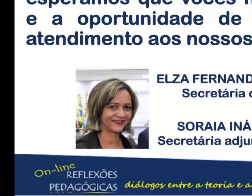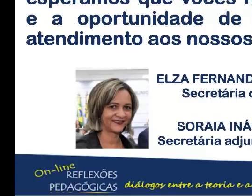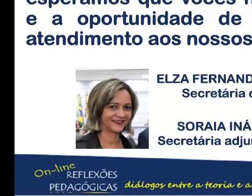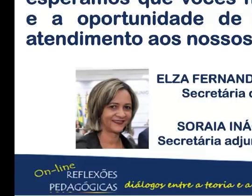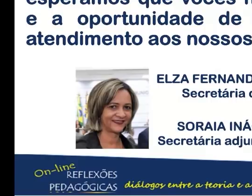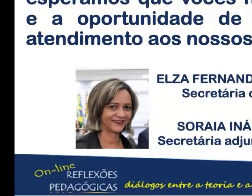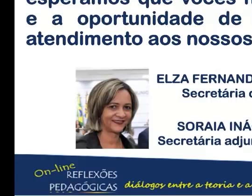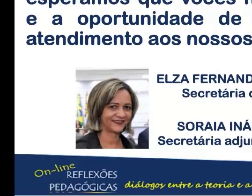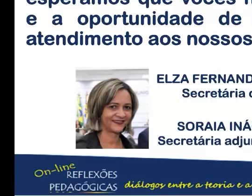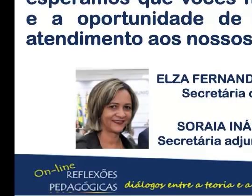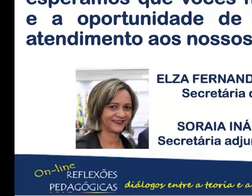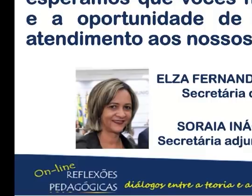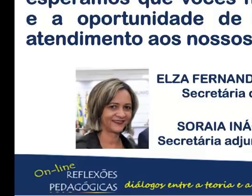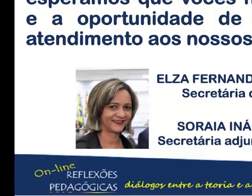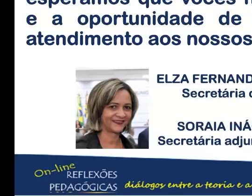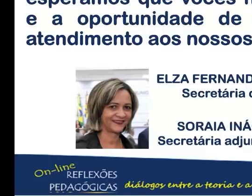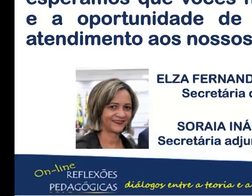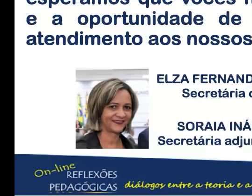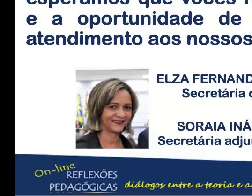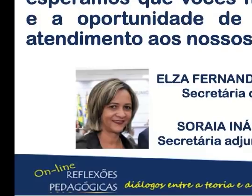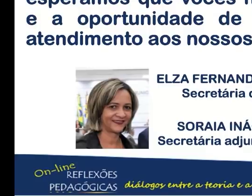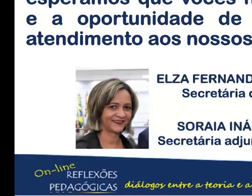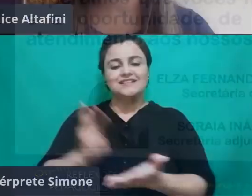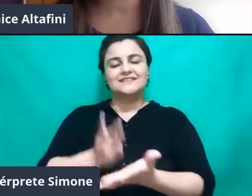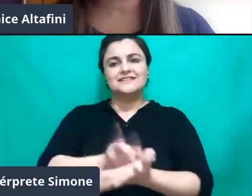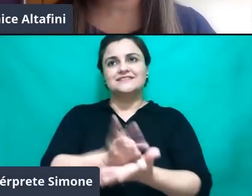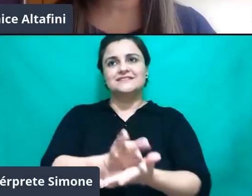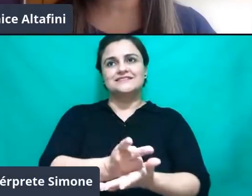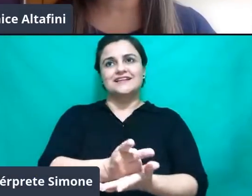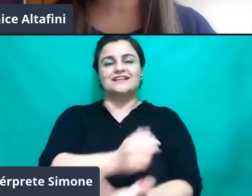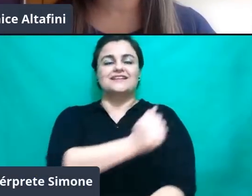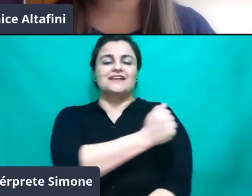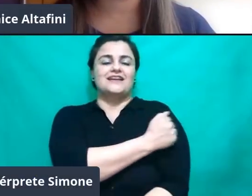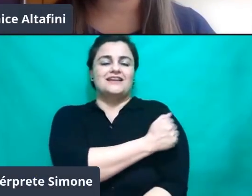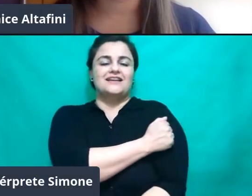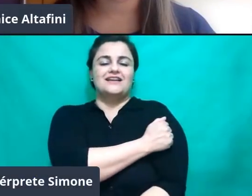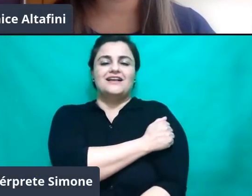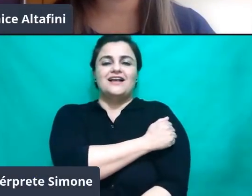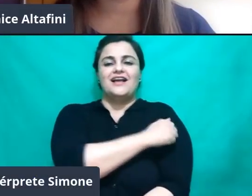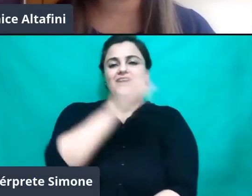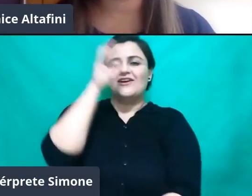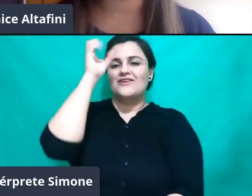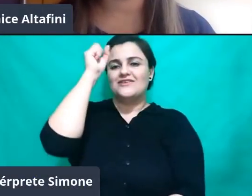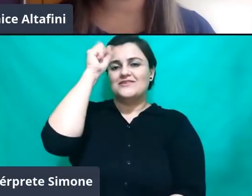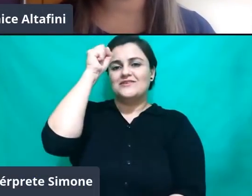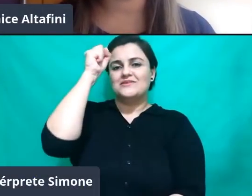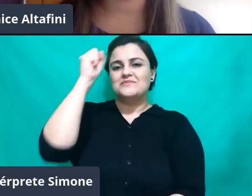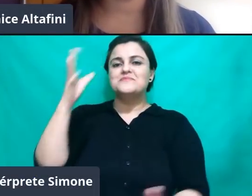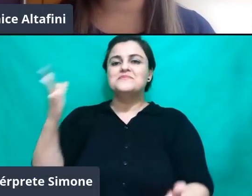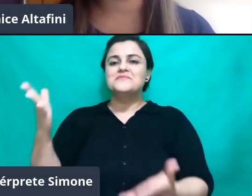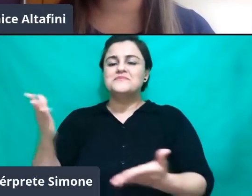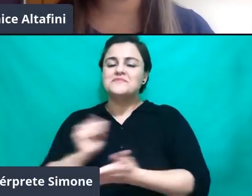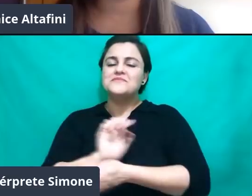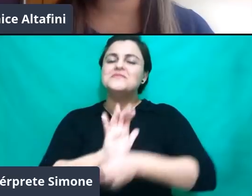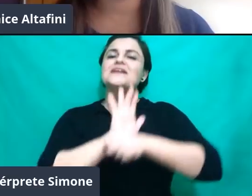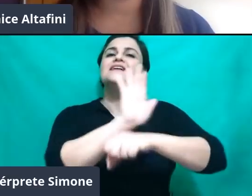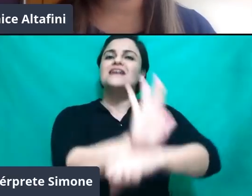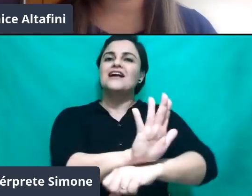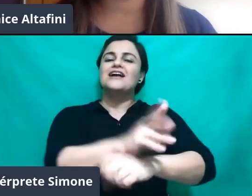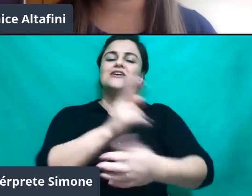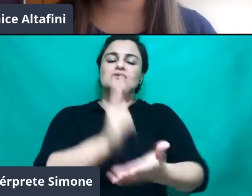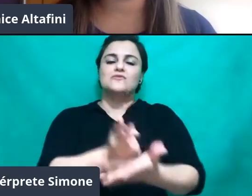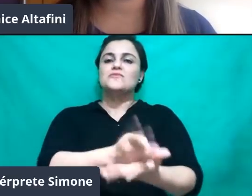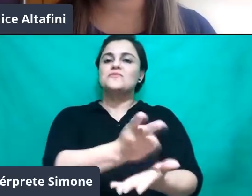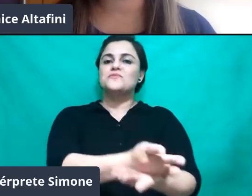manter o atendimento aos nossos alunos. Não somente, né, as nossas